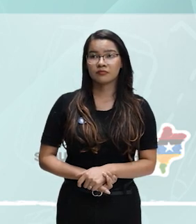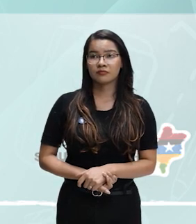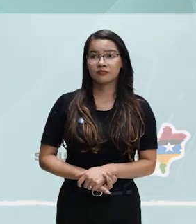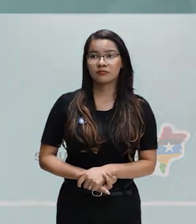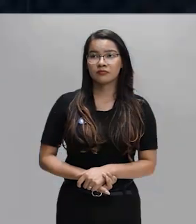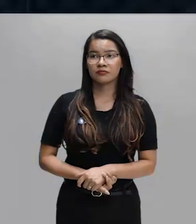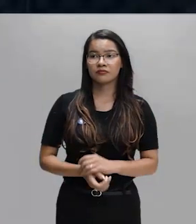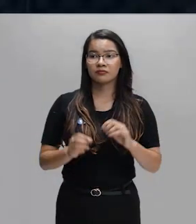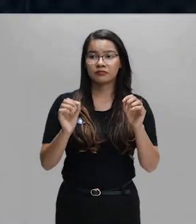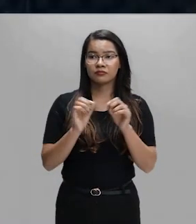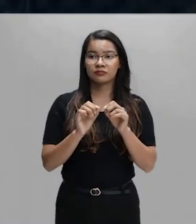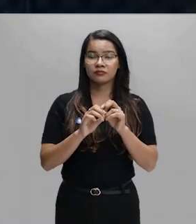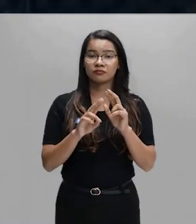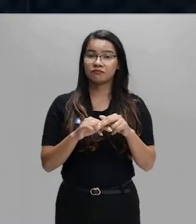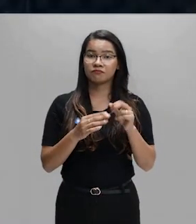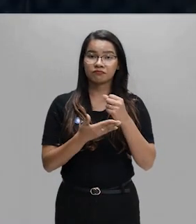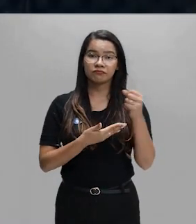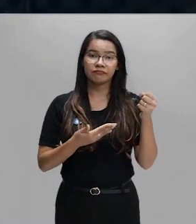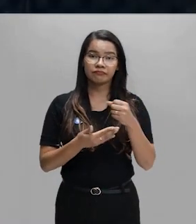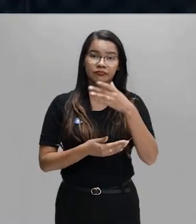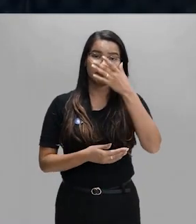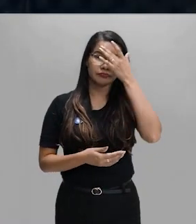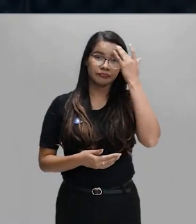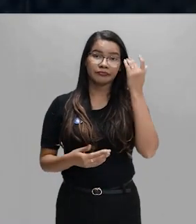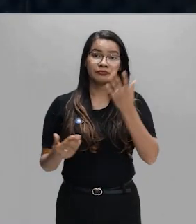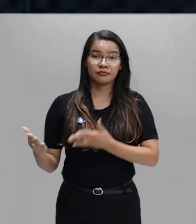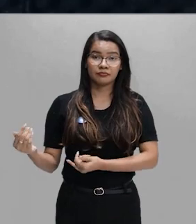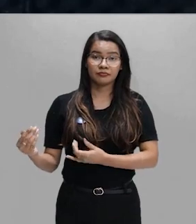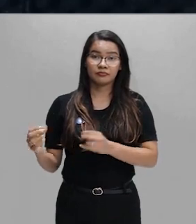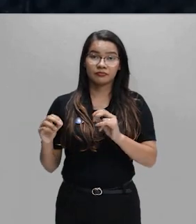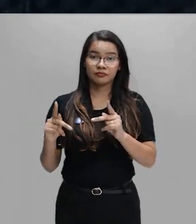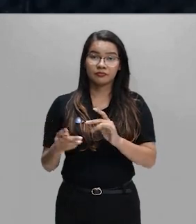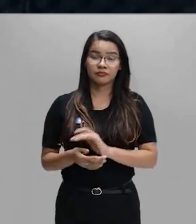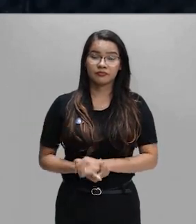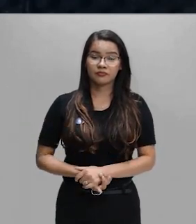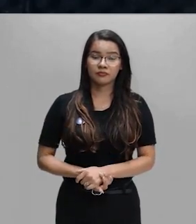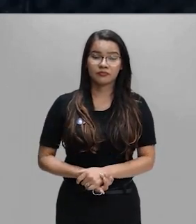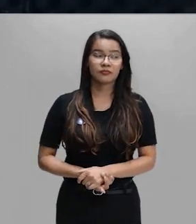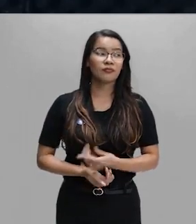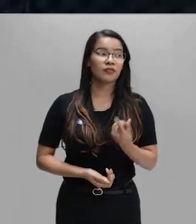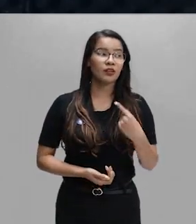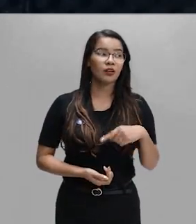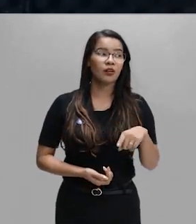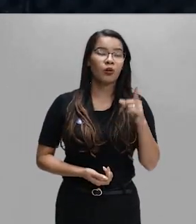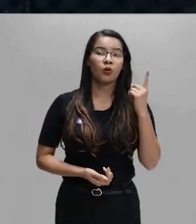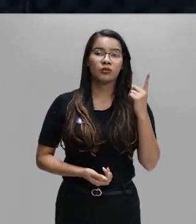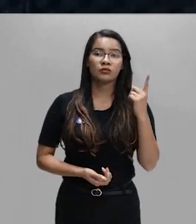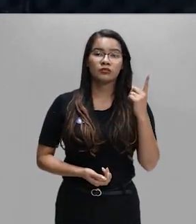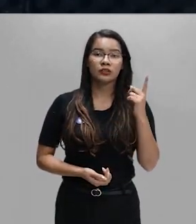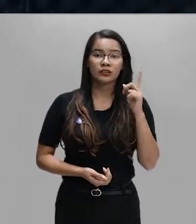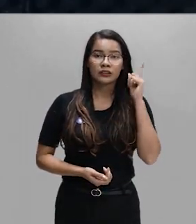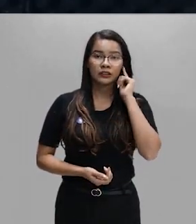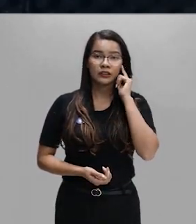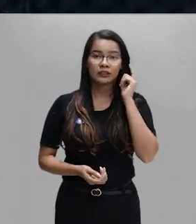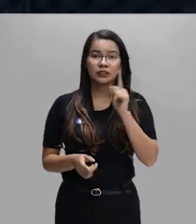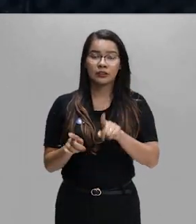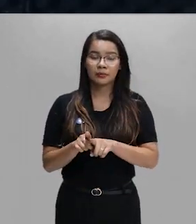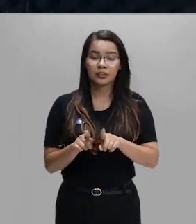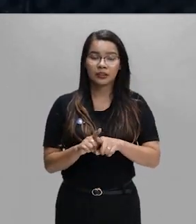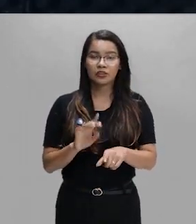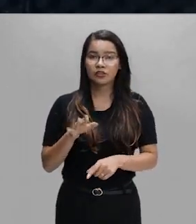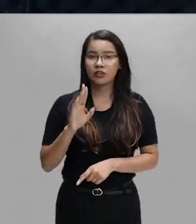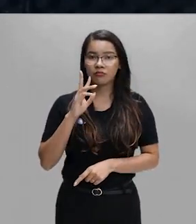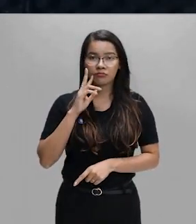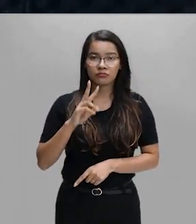eram formadas basicamente por pessoas jovens, certo? A outra ideia aqui das classes já não